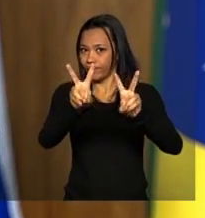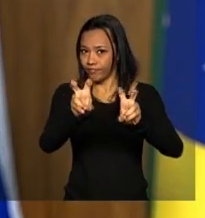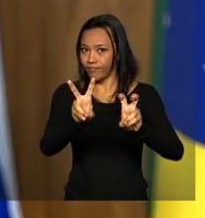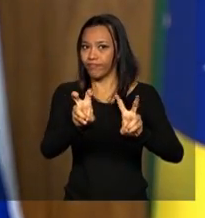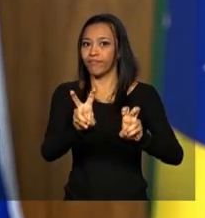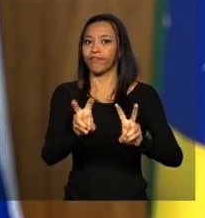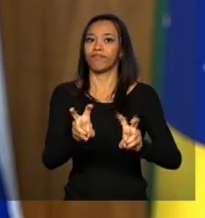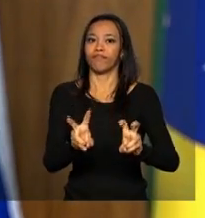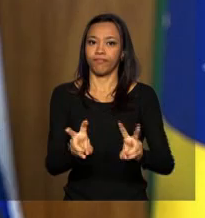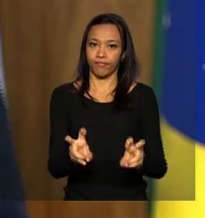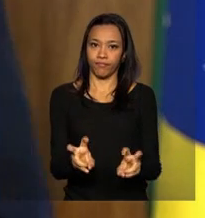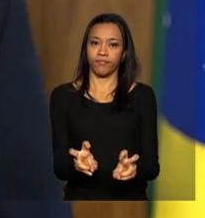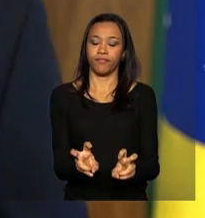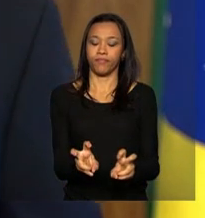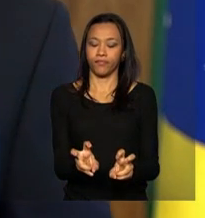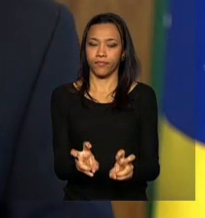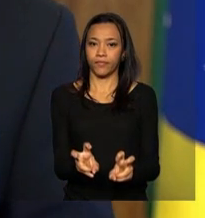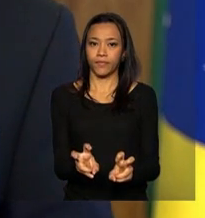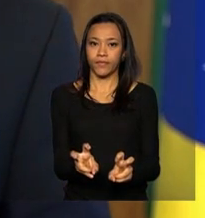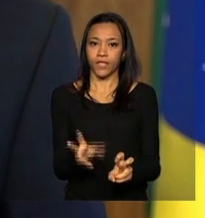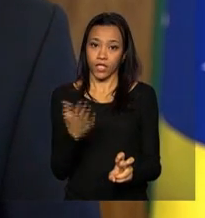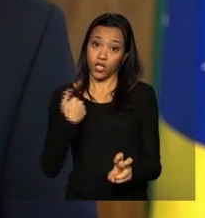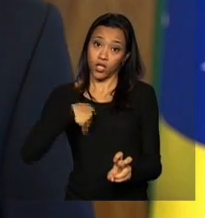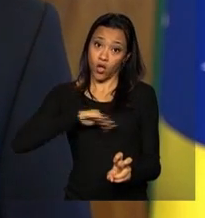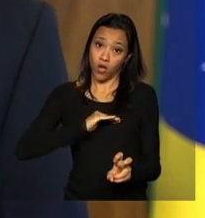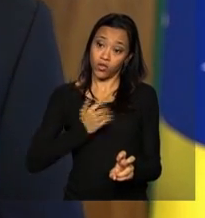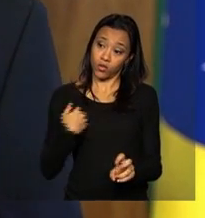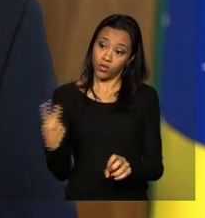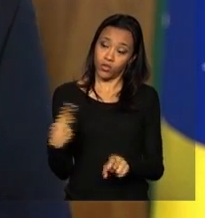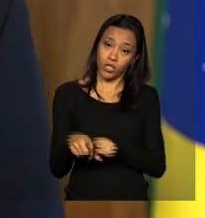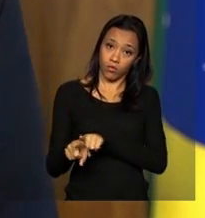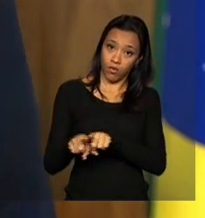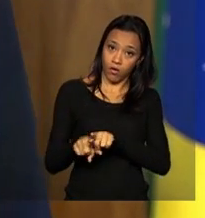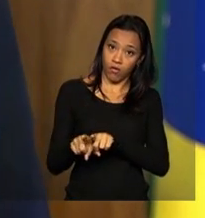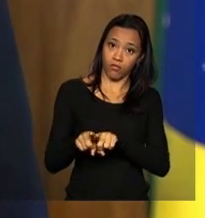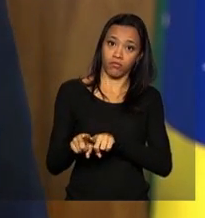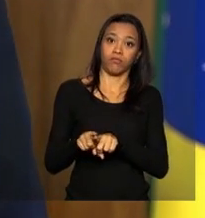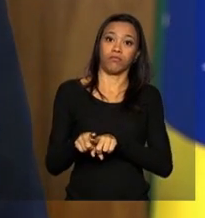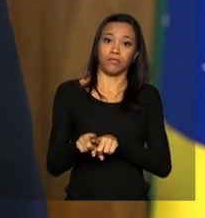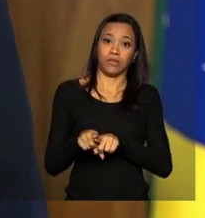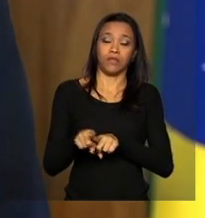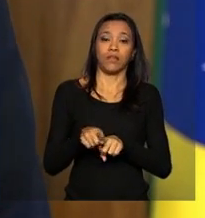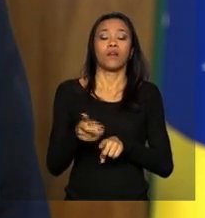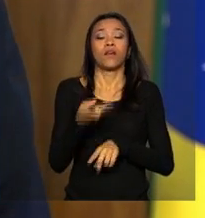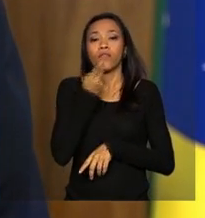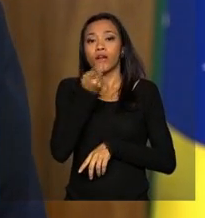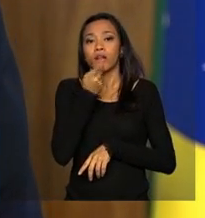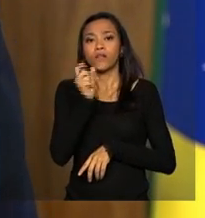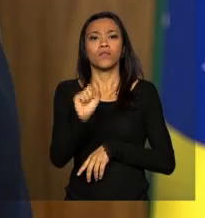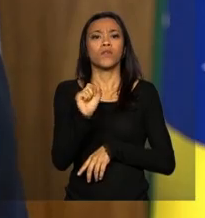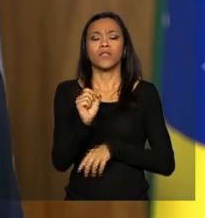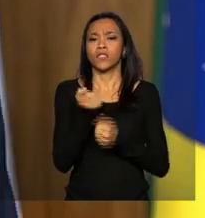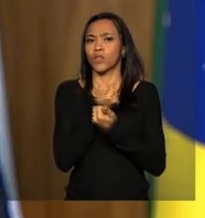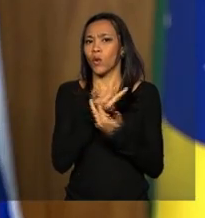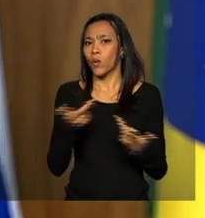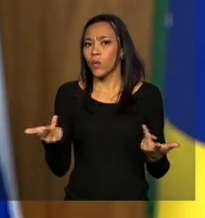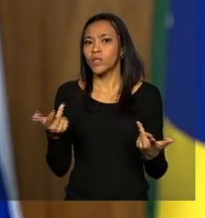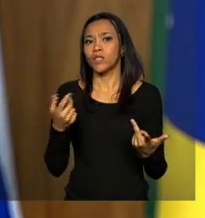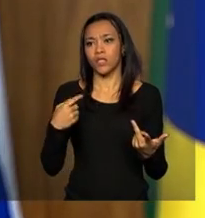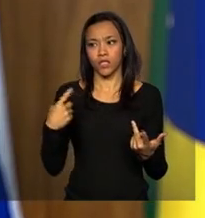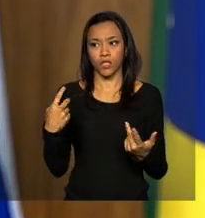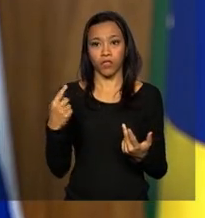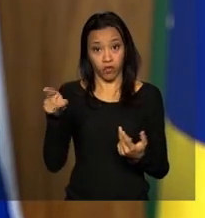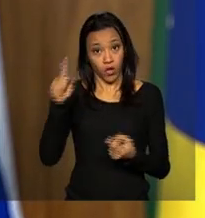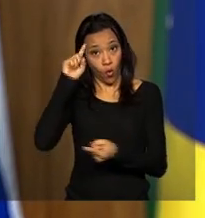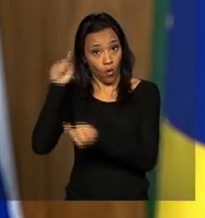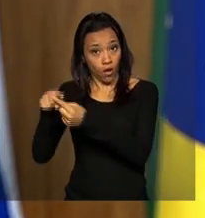como na condição do que somos irmãos. E porque se unicamente falamos de coisas com as quais estamos de acordo, como